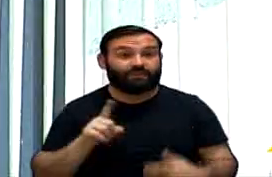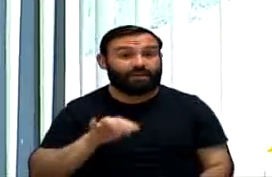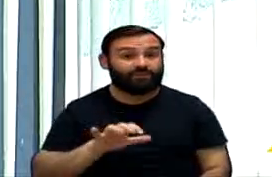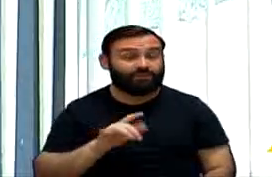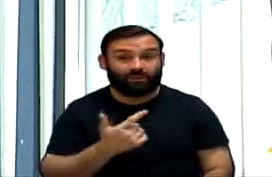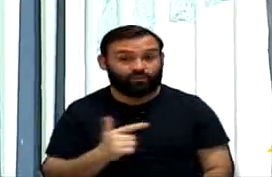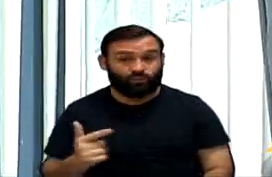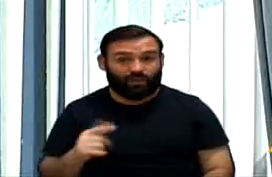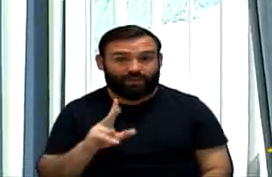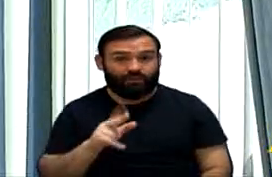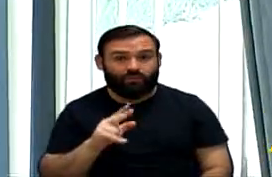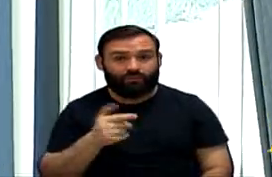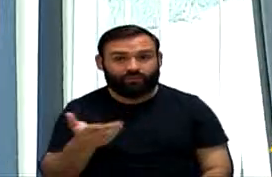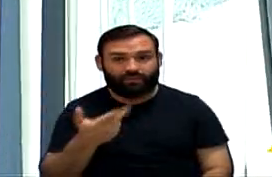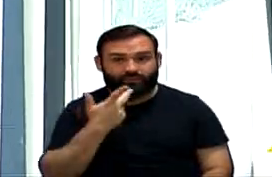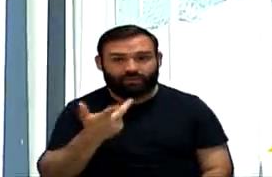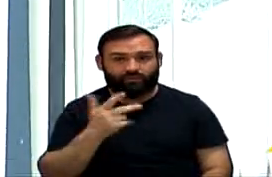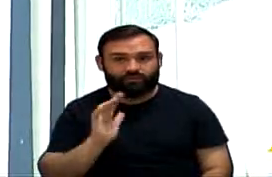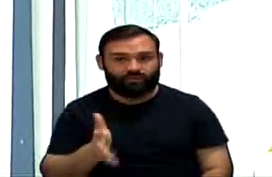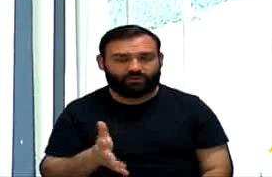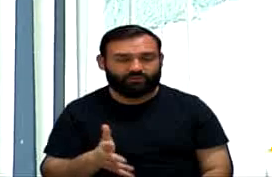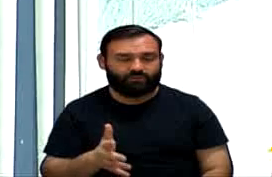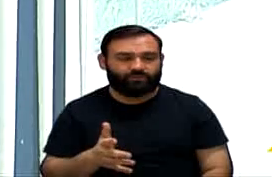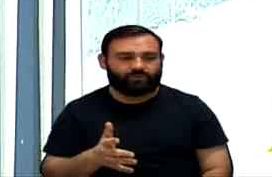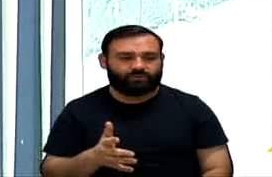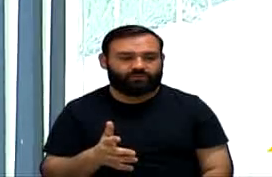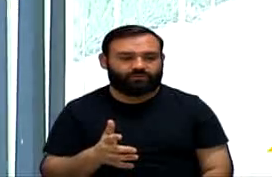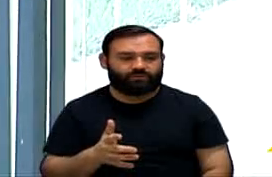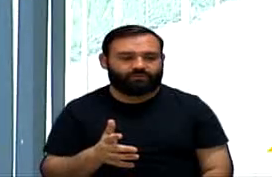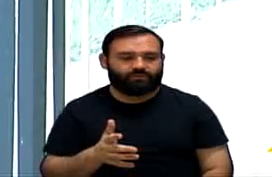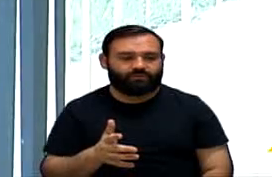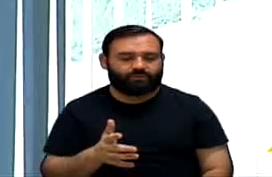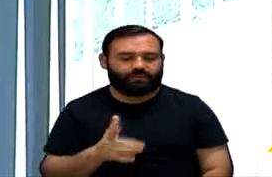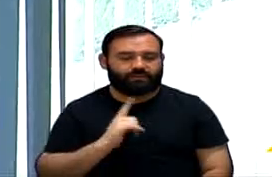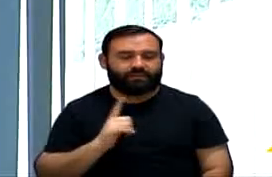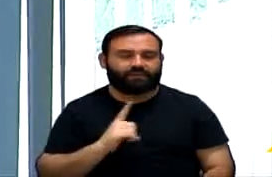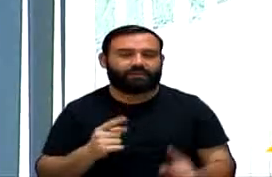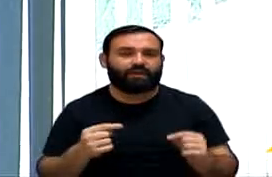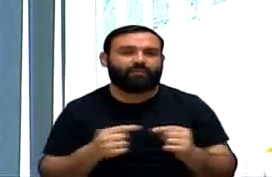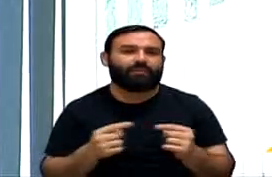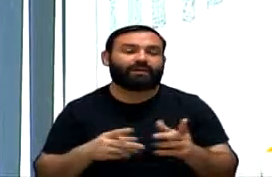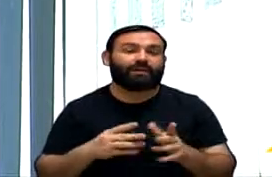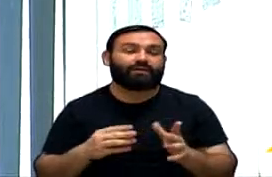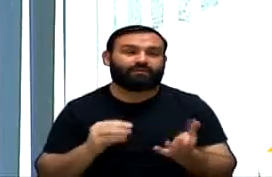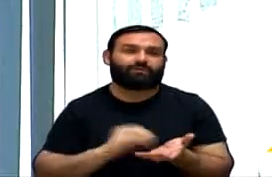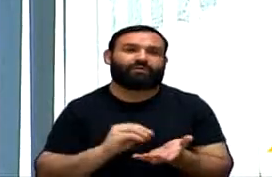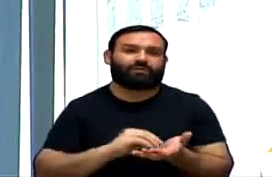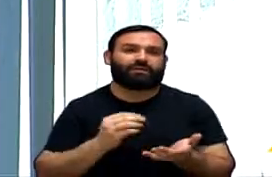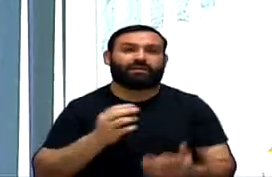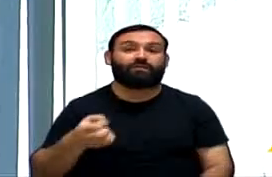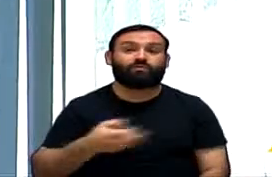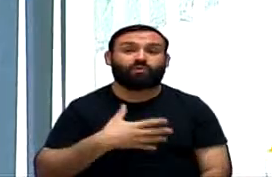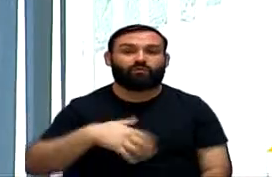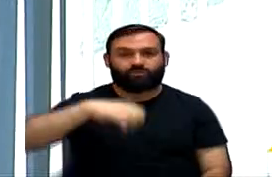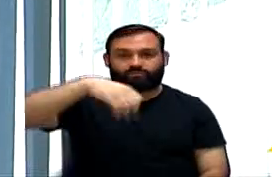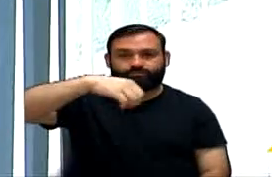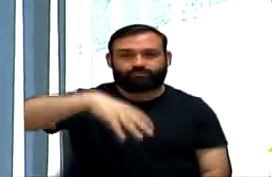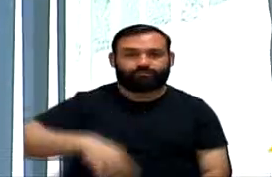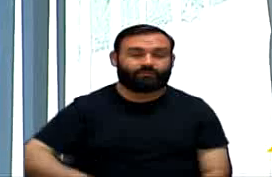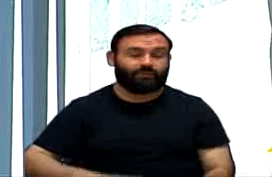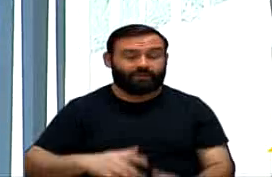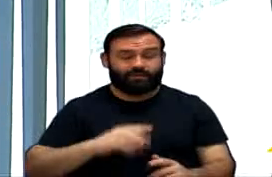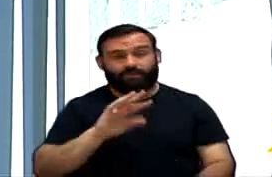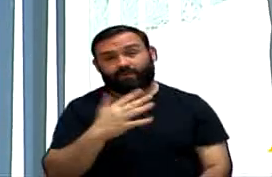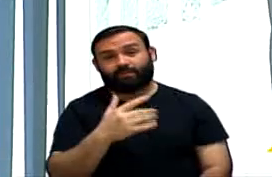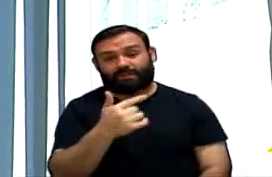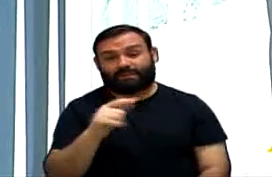que não existe como vossa excelência colocou aí né Com relação ao déficit que existe de novos bicos de luz os